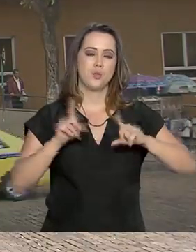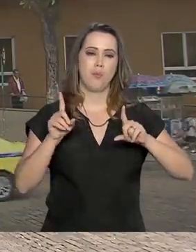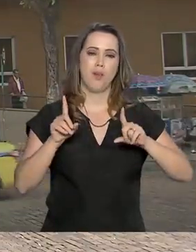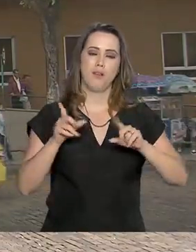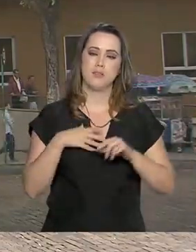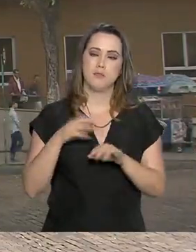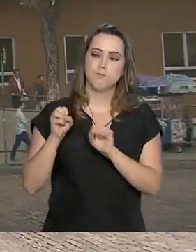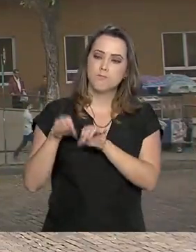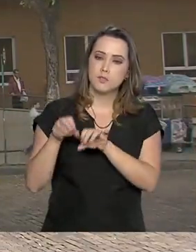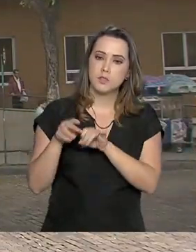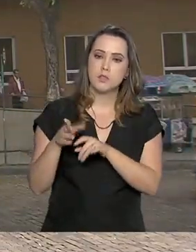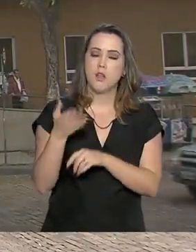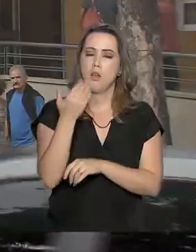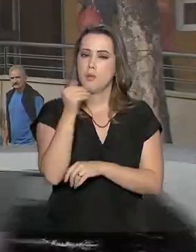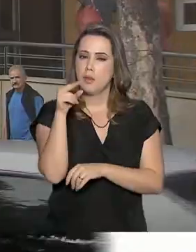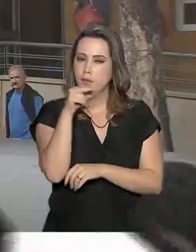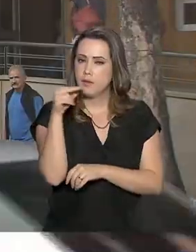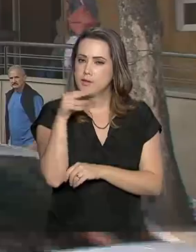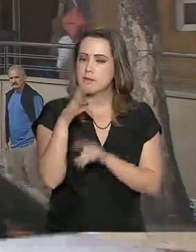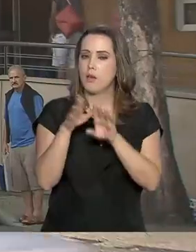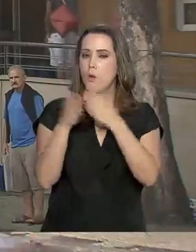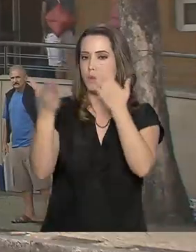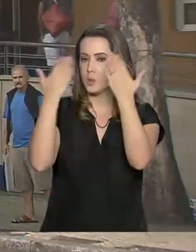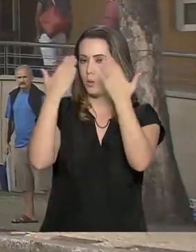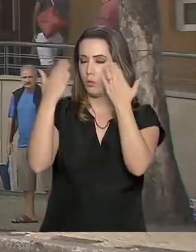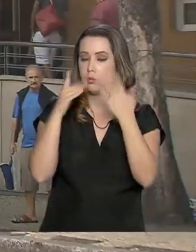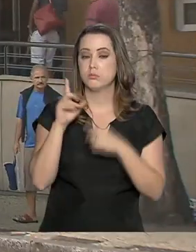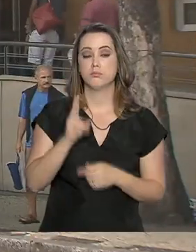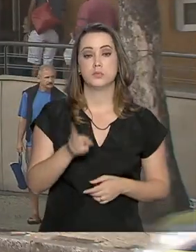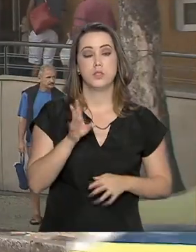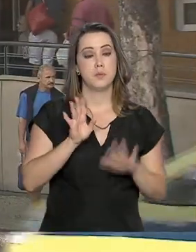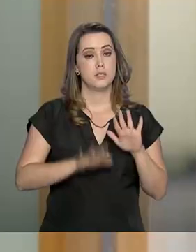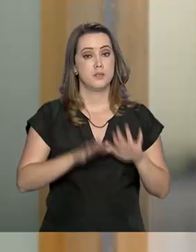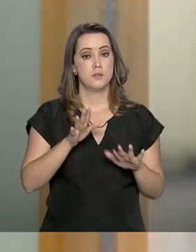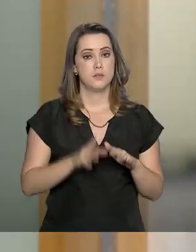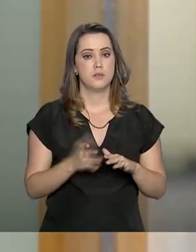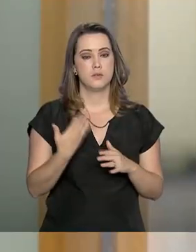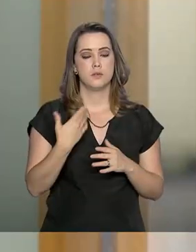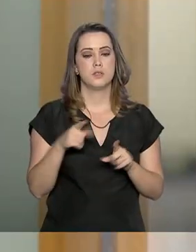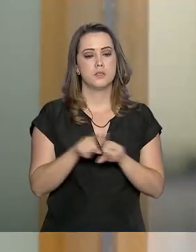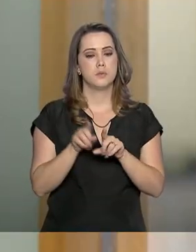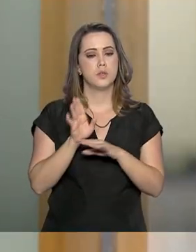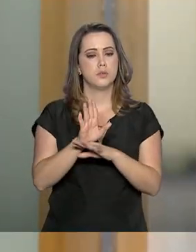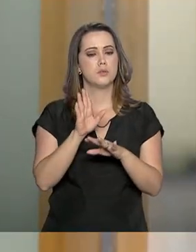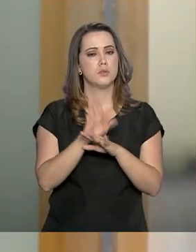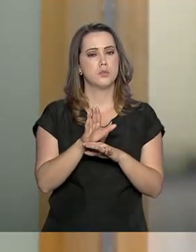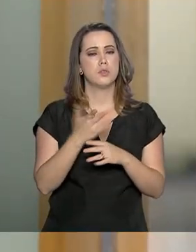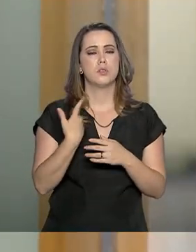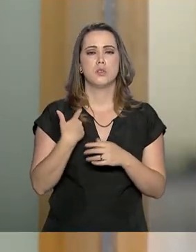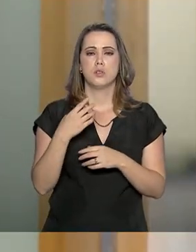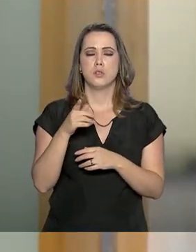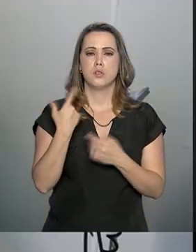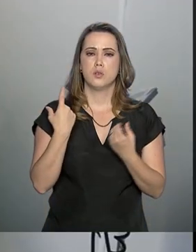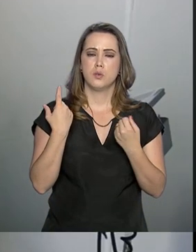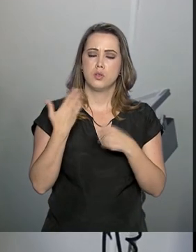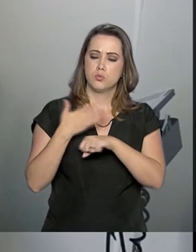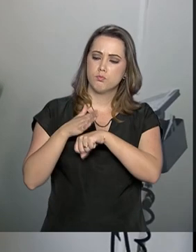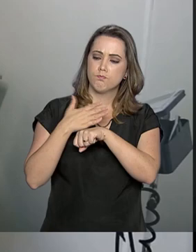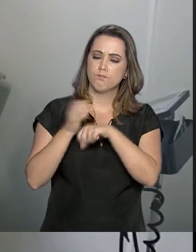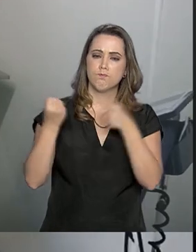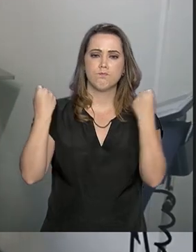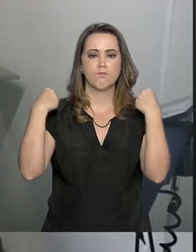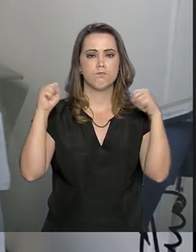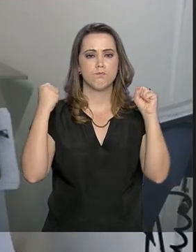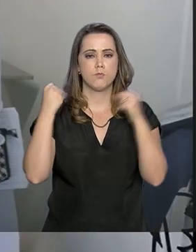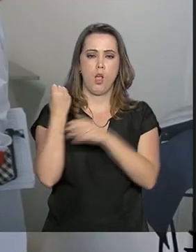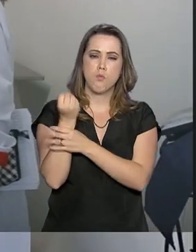ter orientação nutricional e psicológica. Em alguns casos, contar ainda com a ajuda de uma fisioterapeuta.